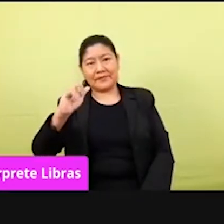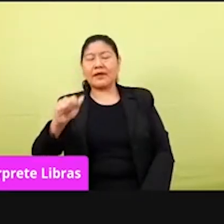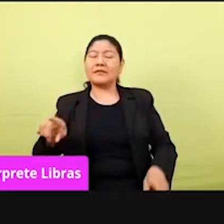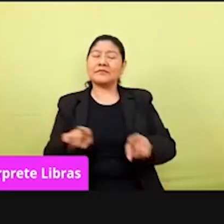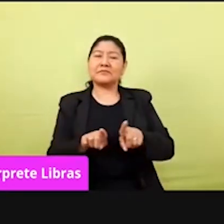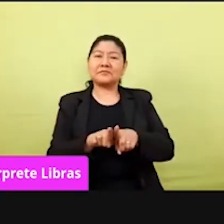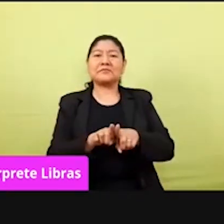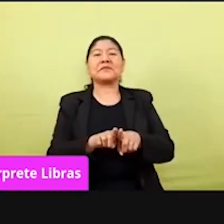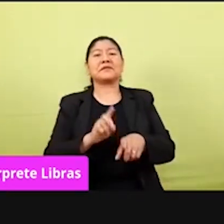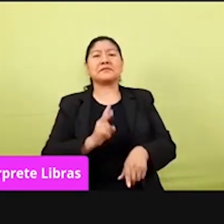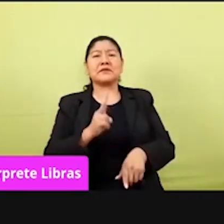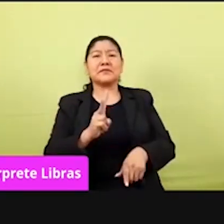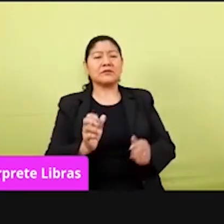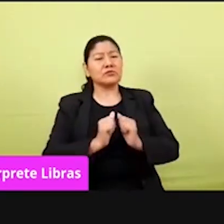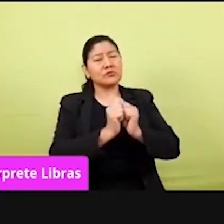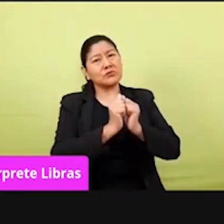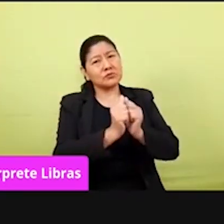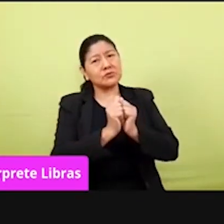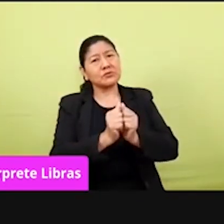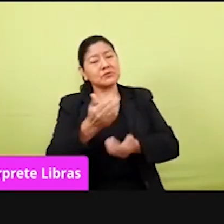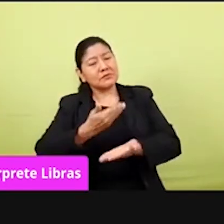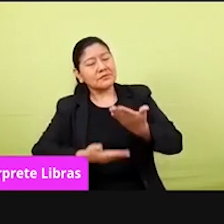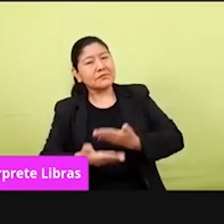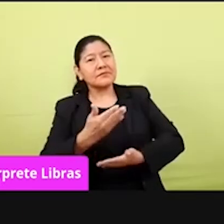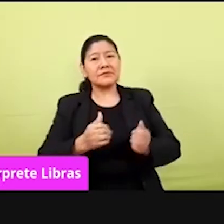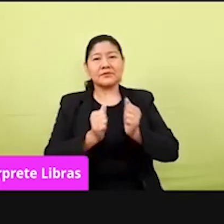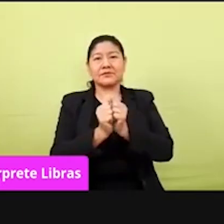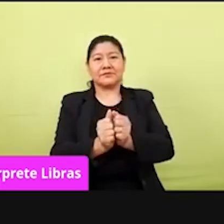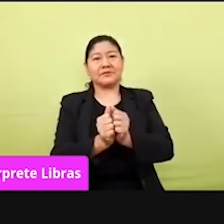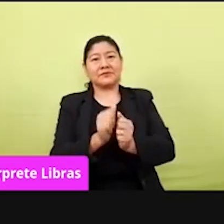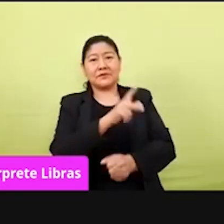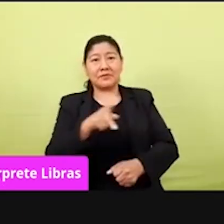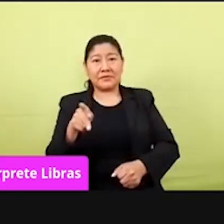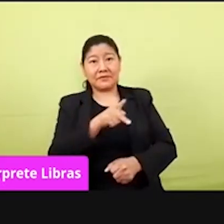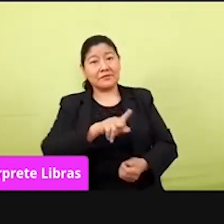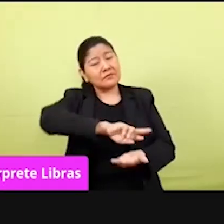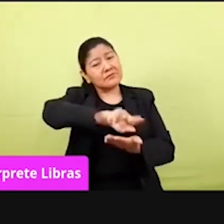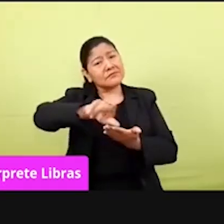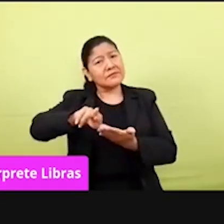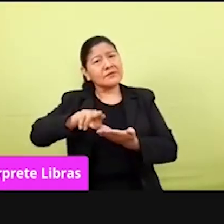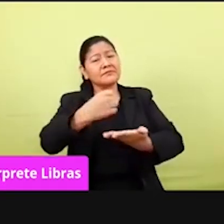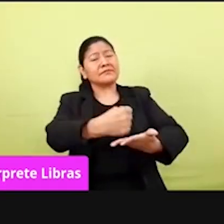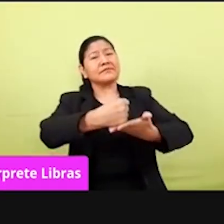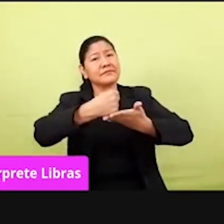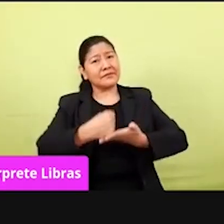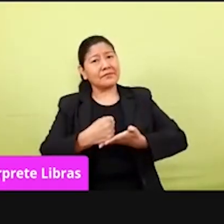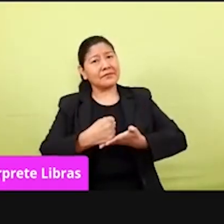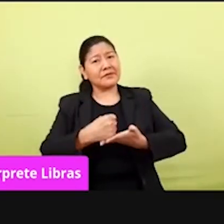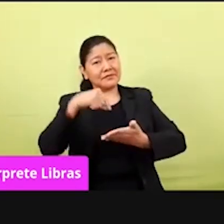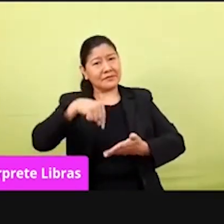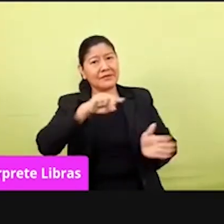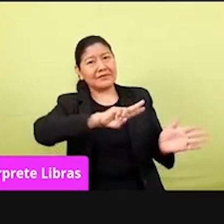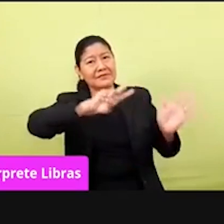colaborando, não só a Márcia, mas todos os nossos colaboradores, como o professor Hilário, o professor João Fábio, professora